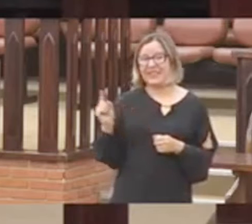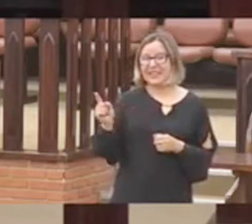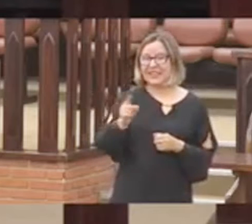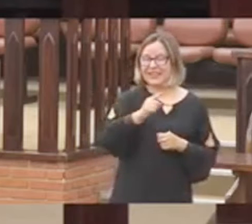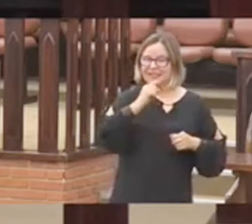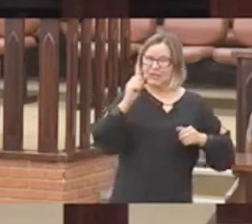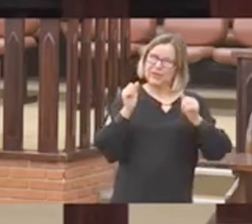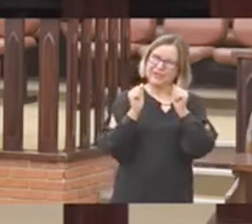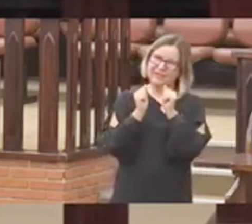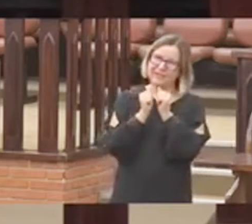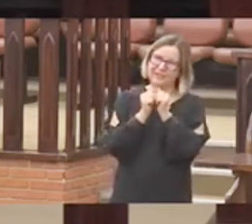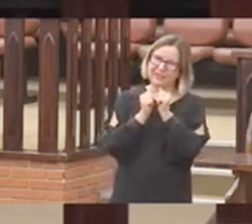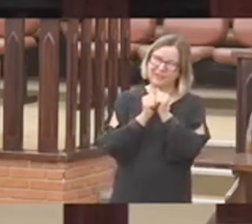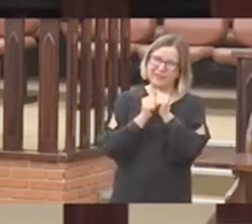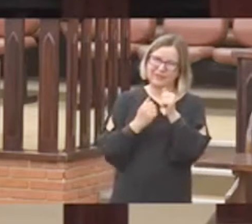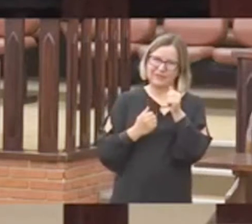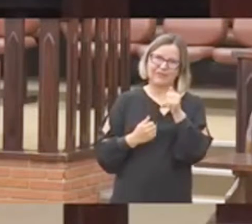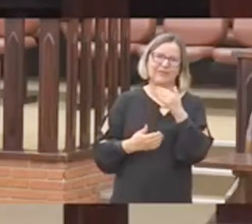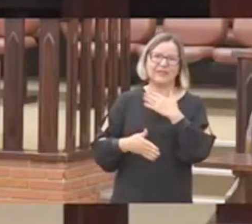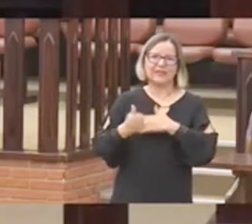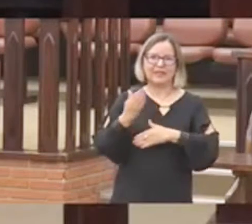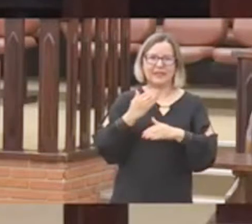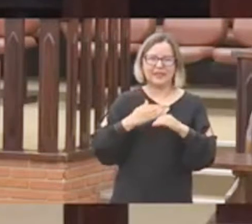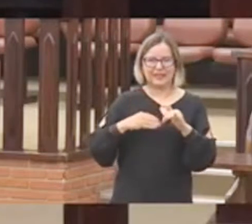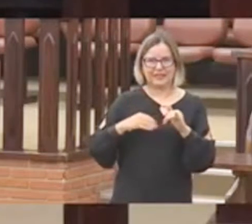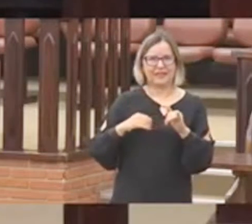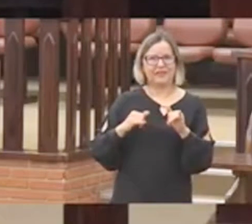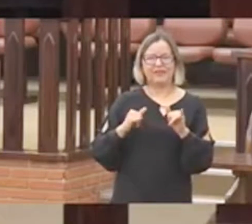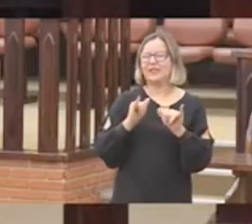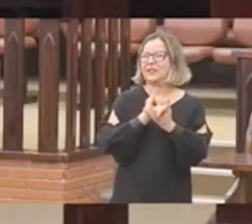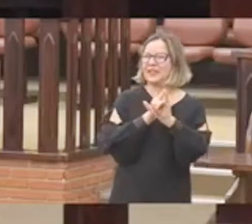vocês, no computador, na televisão,